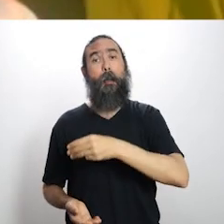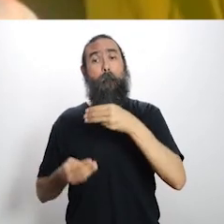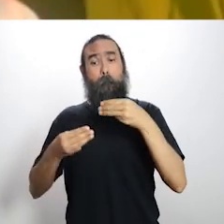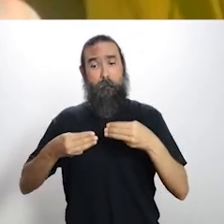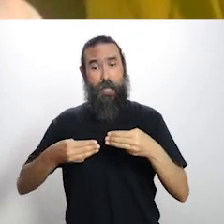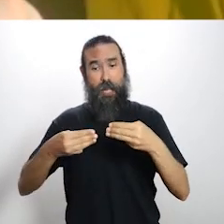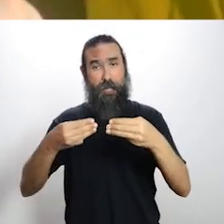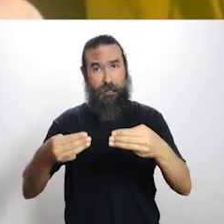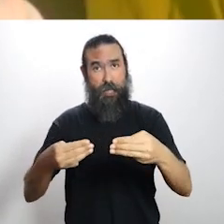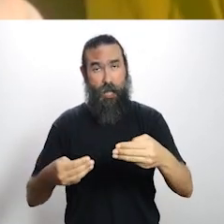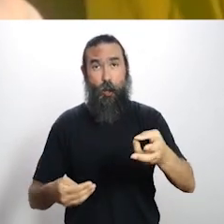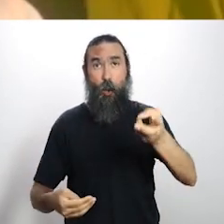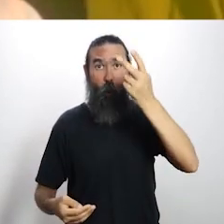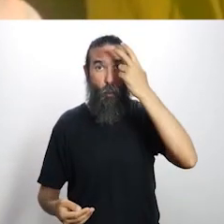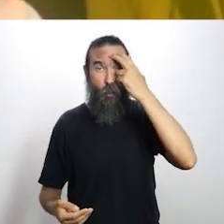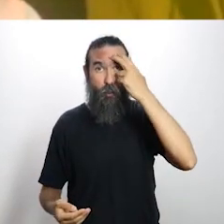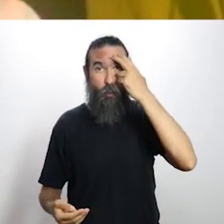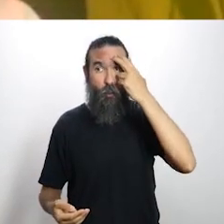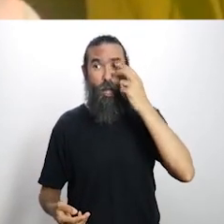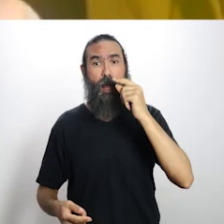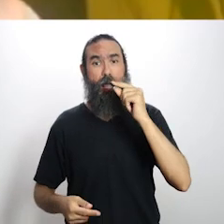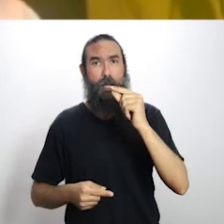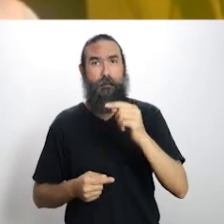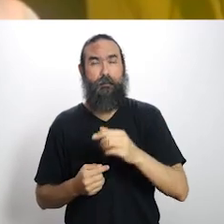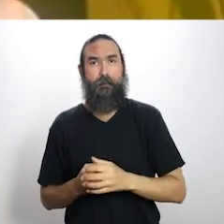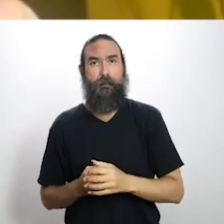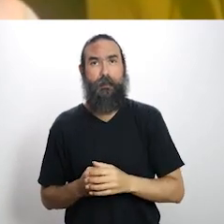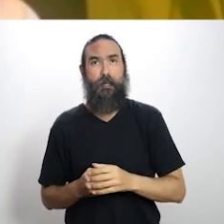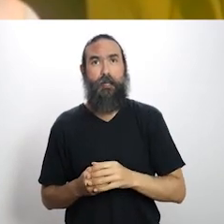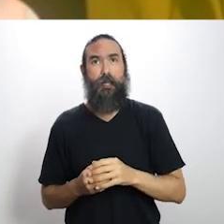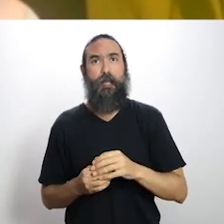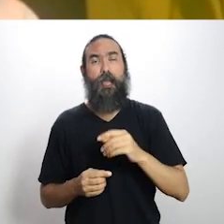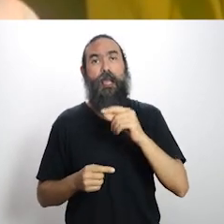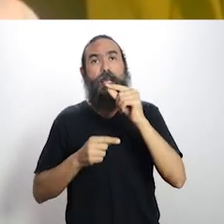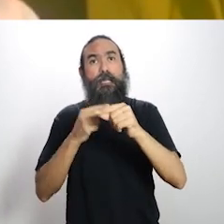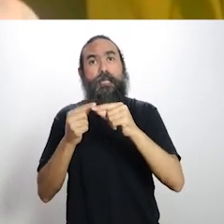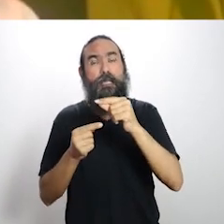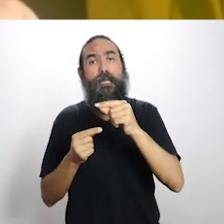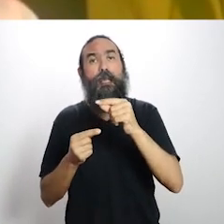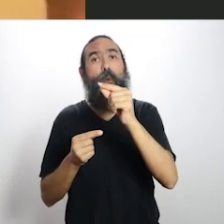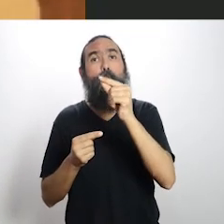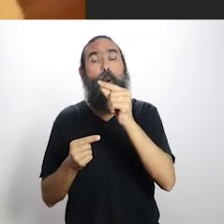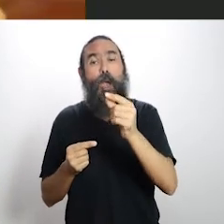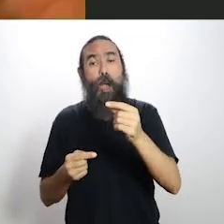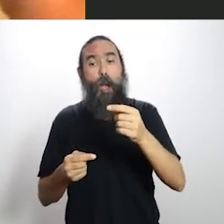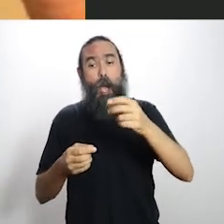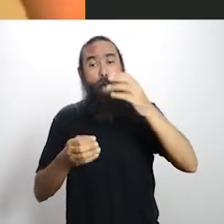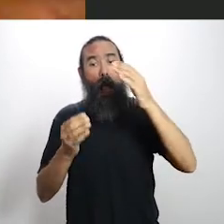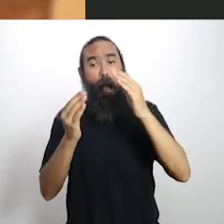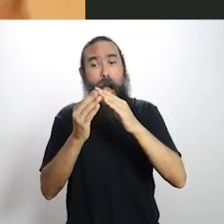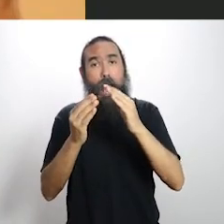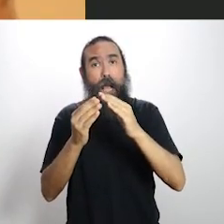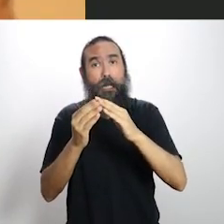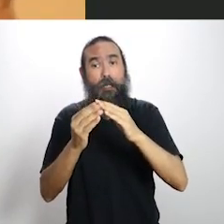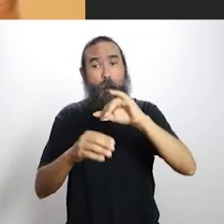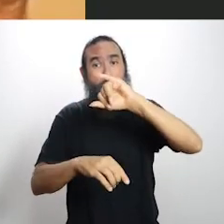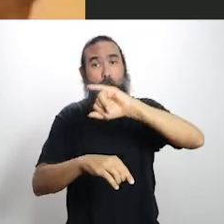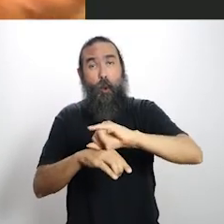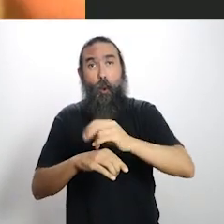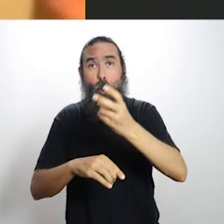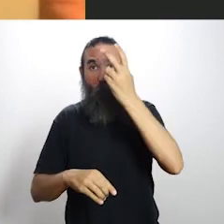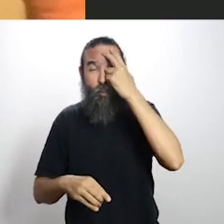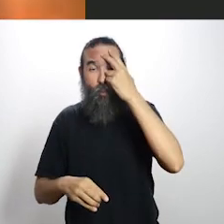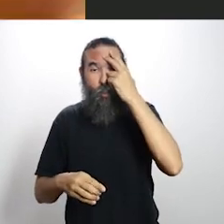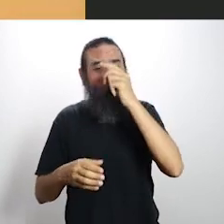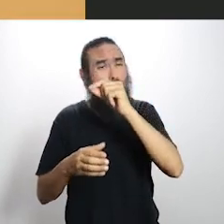né colocado como já um cadastro porque a é a base Juliano posso dar minha opinião